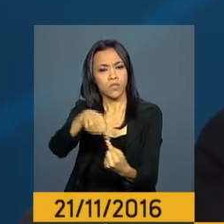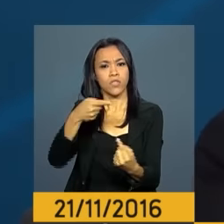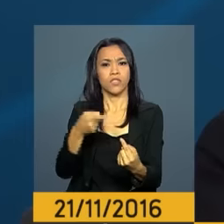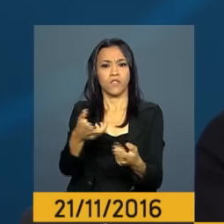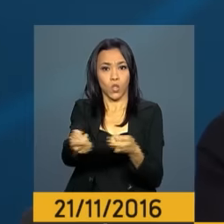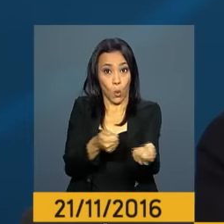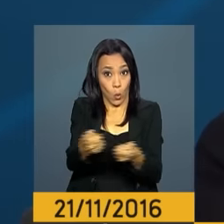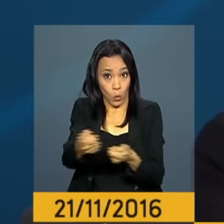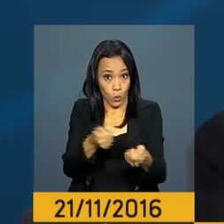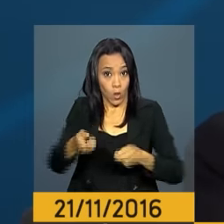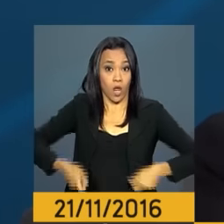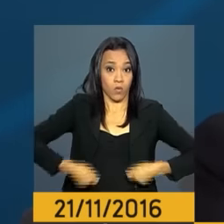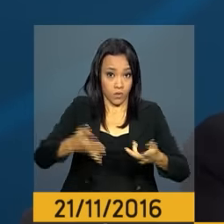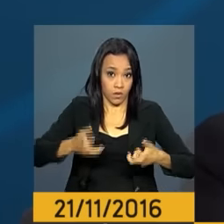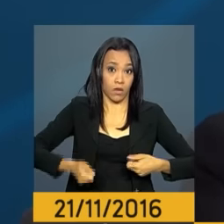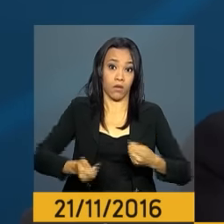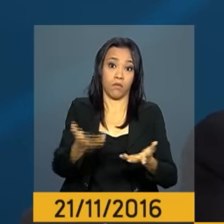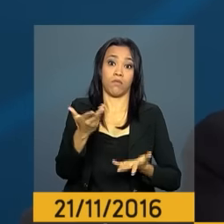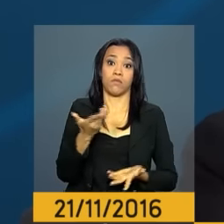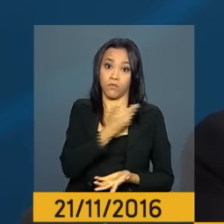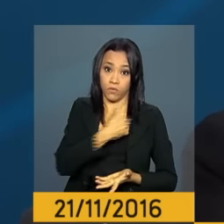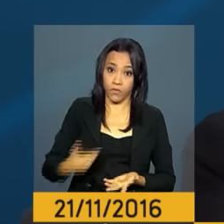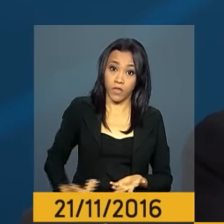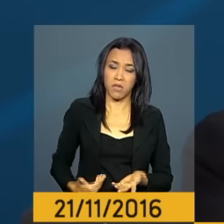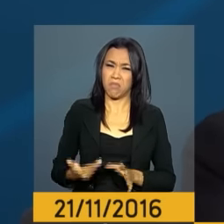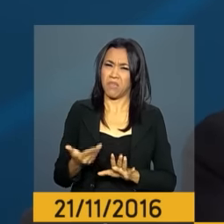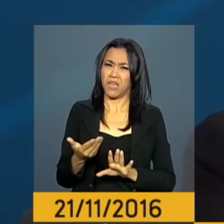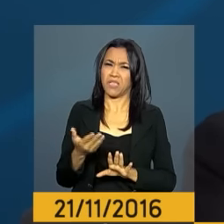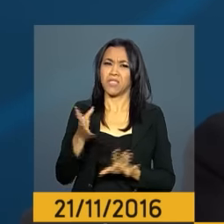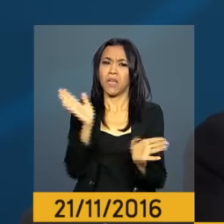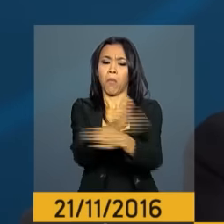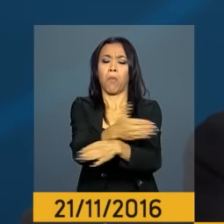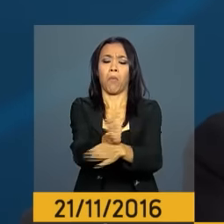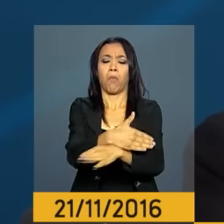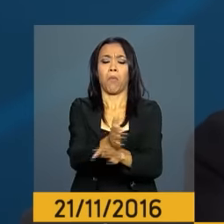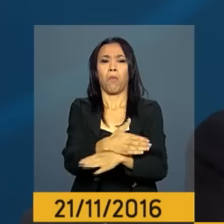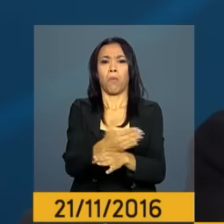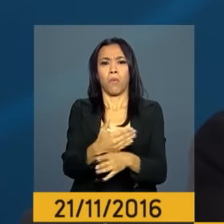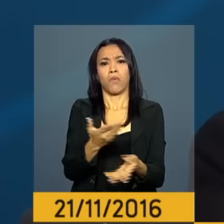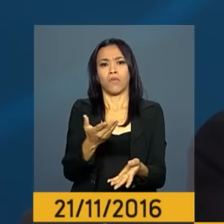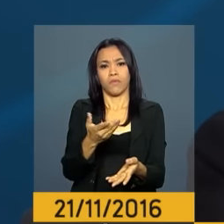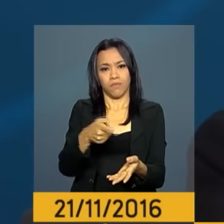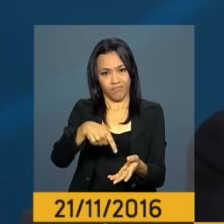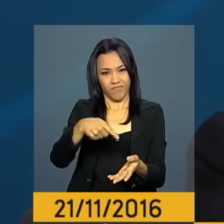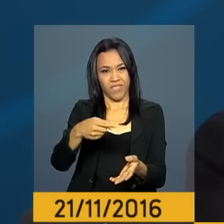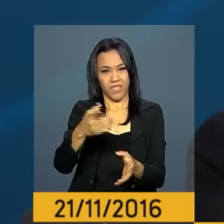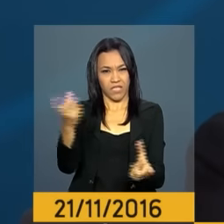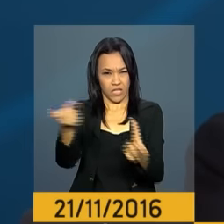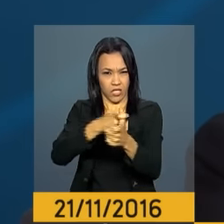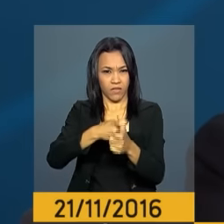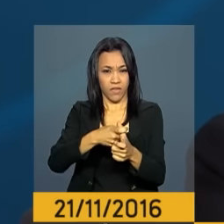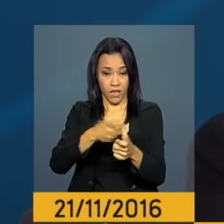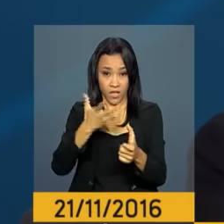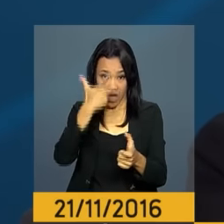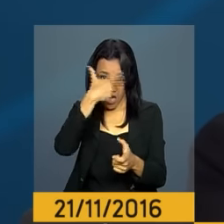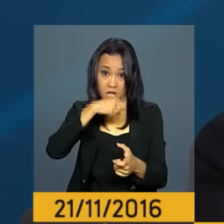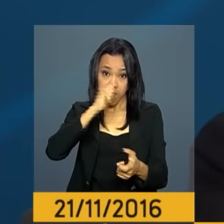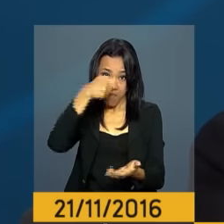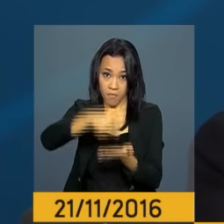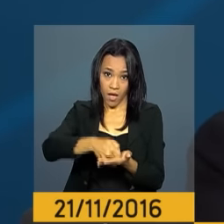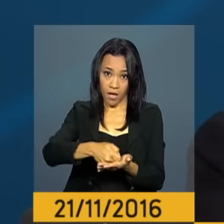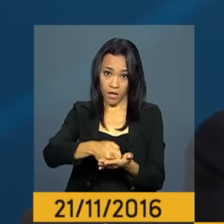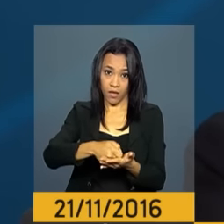mas o descuido com as contas públicas não é pago pelo governante, que gasta demais. Eu